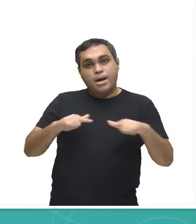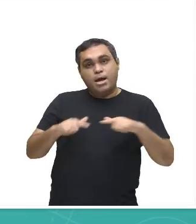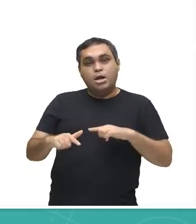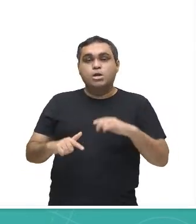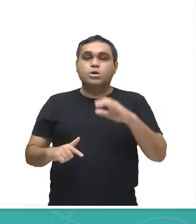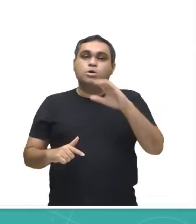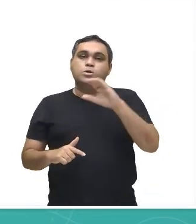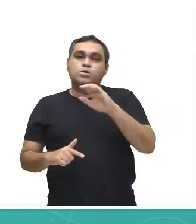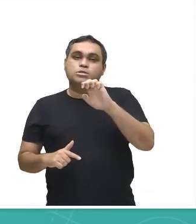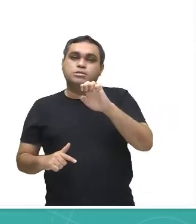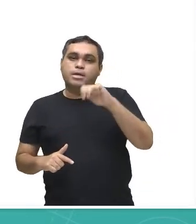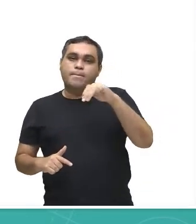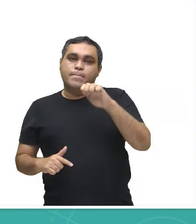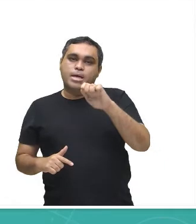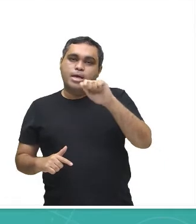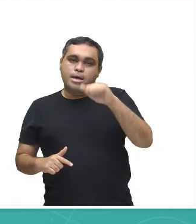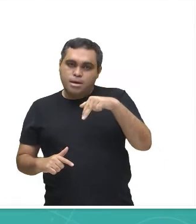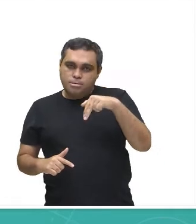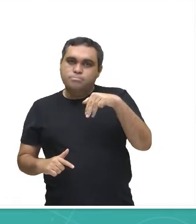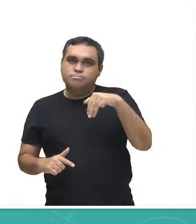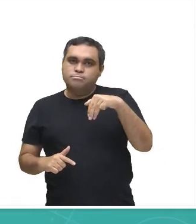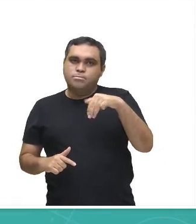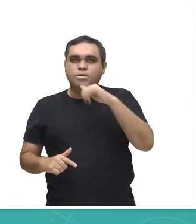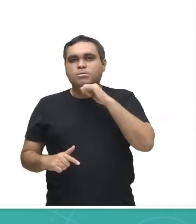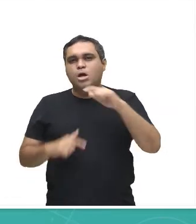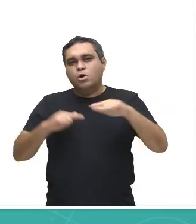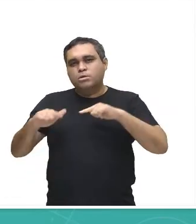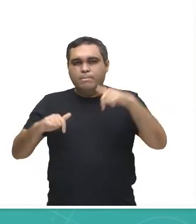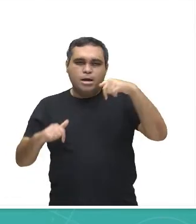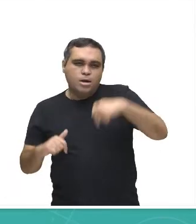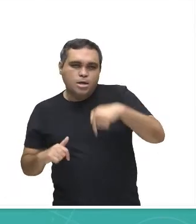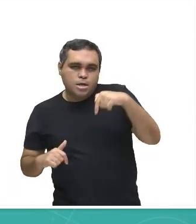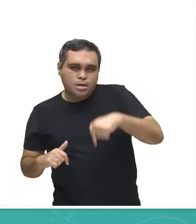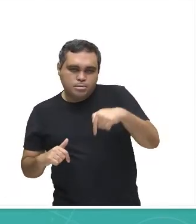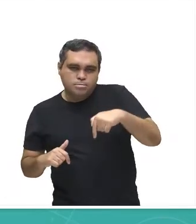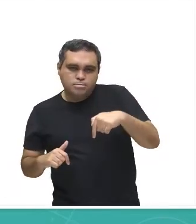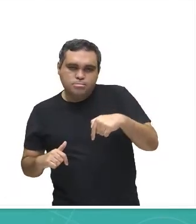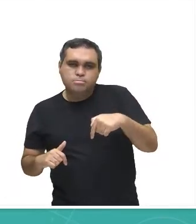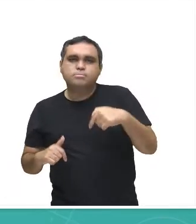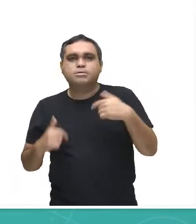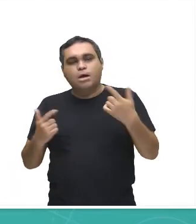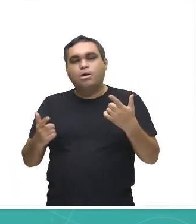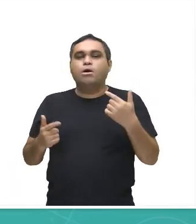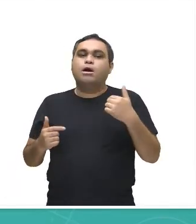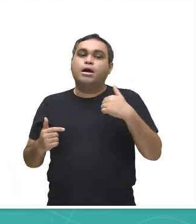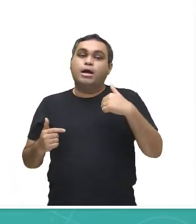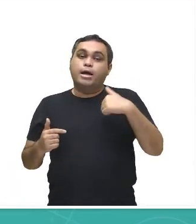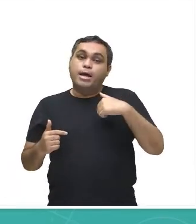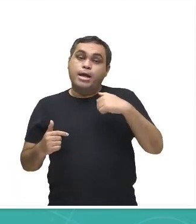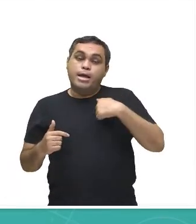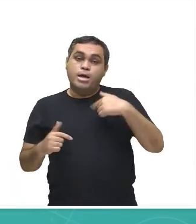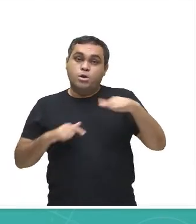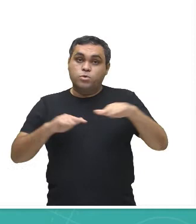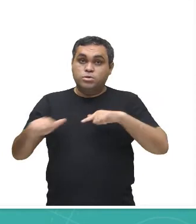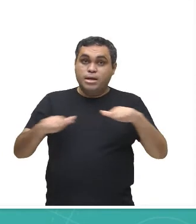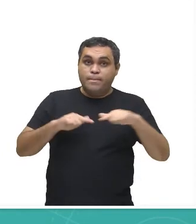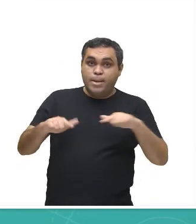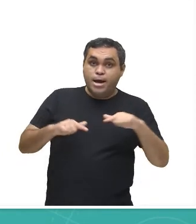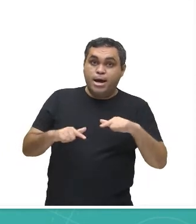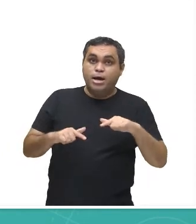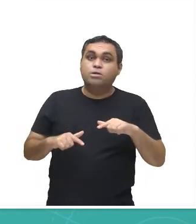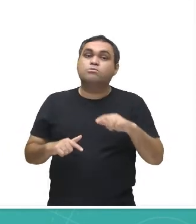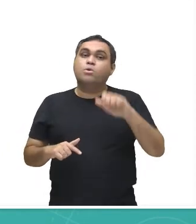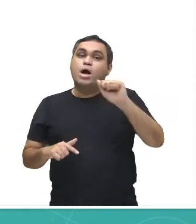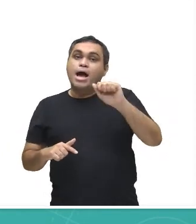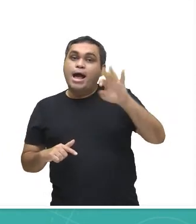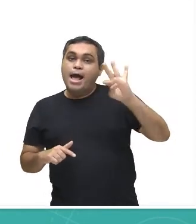vou dizer? I work at CMEAM. I work at centro de mídias, ok? Se